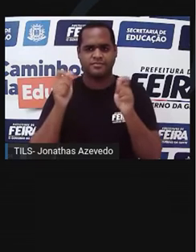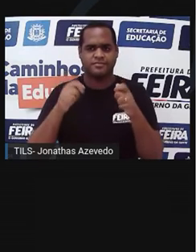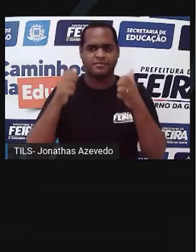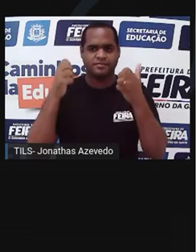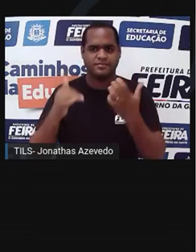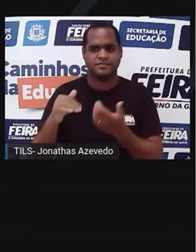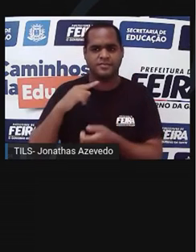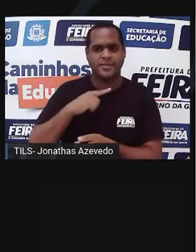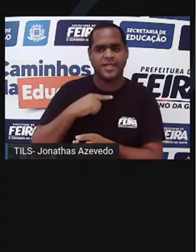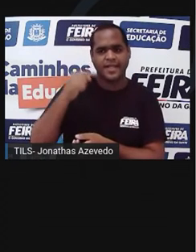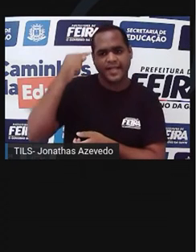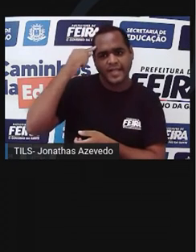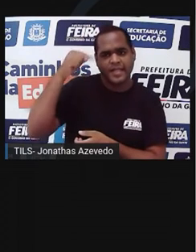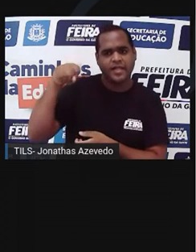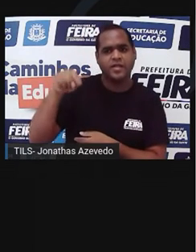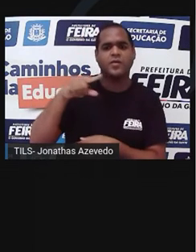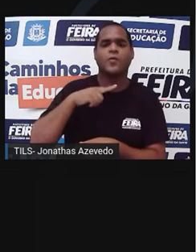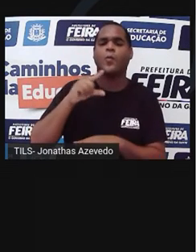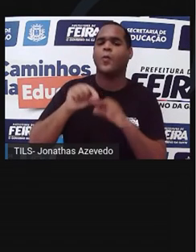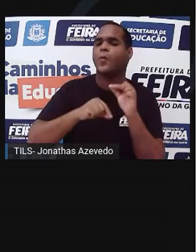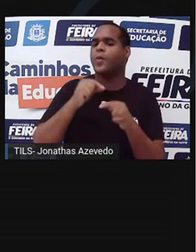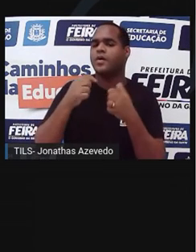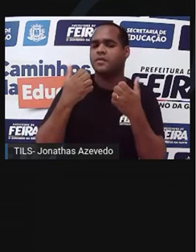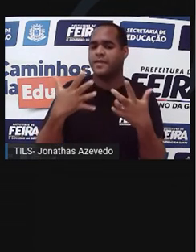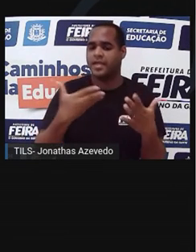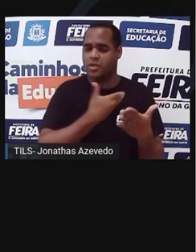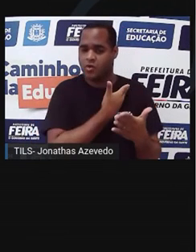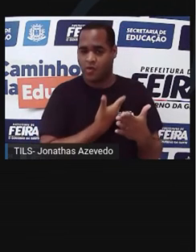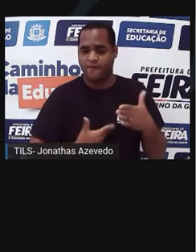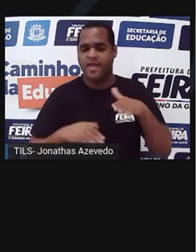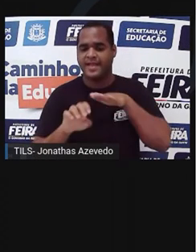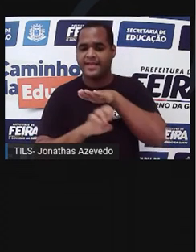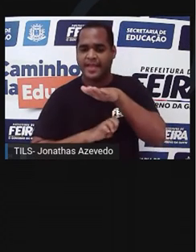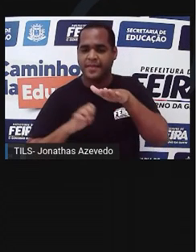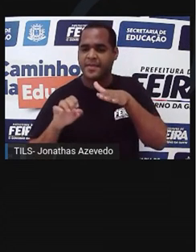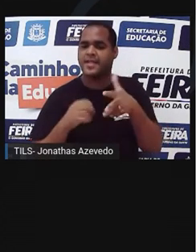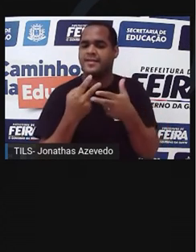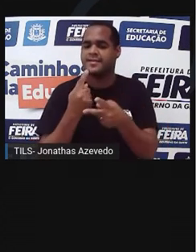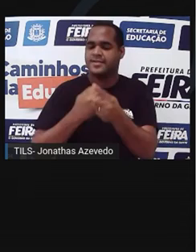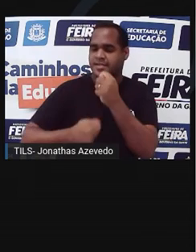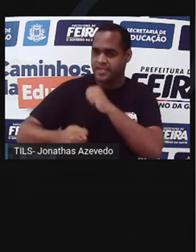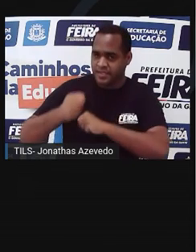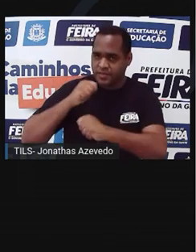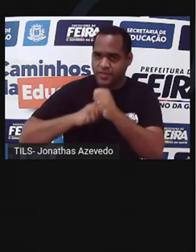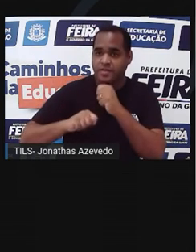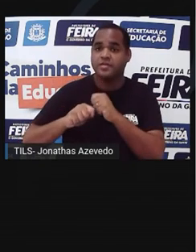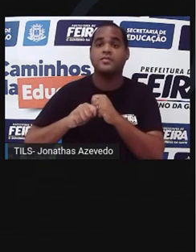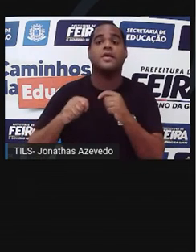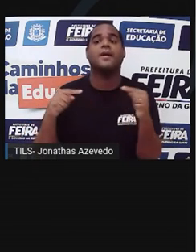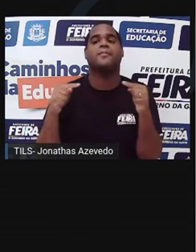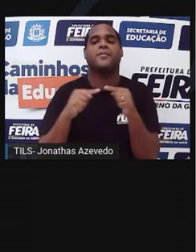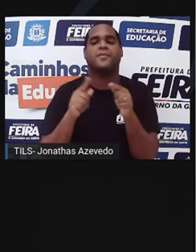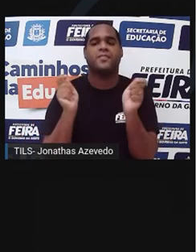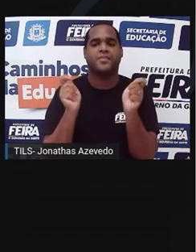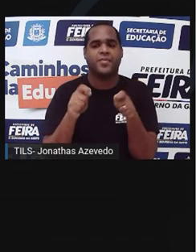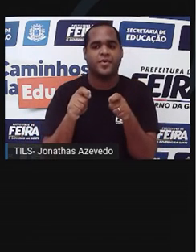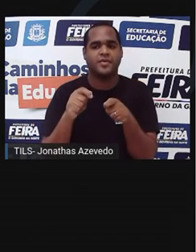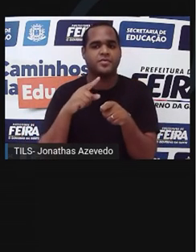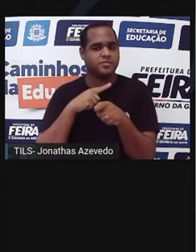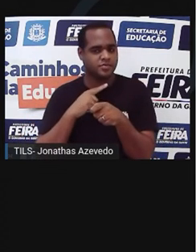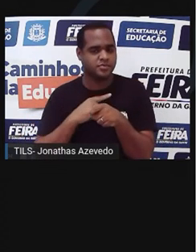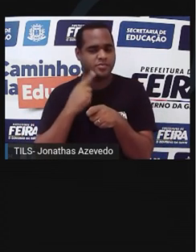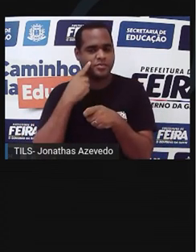pelo sistema econômico, que inclui governos, empresas e sistema financeiro, é fundamental que sejam